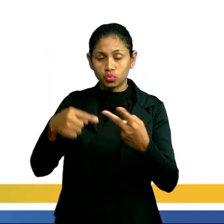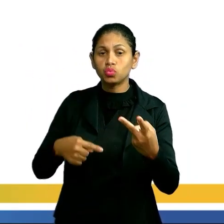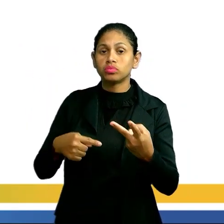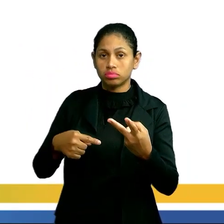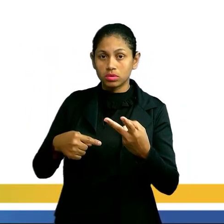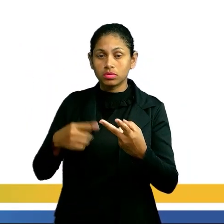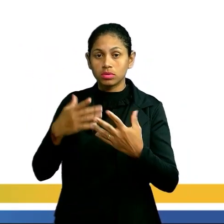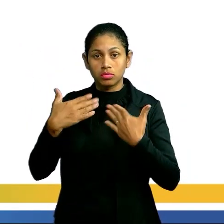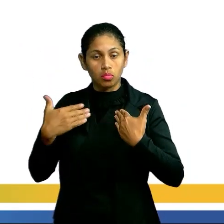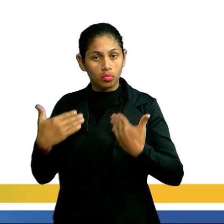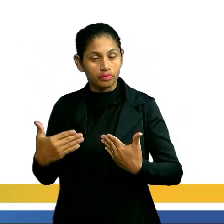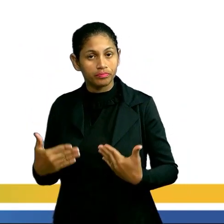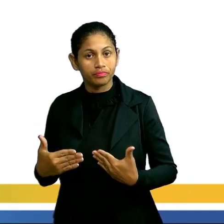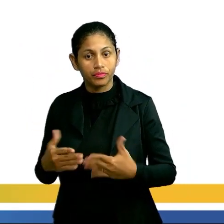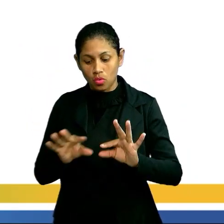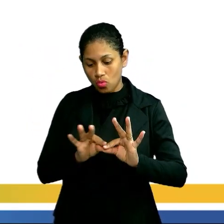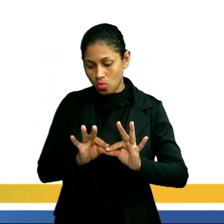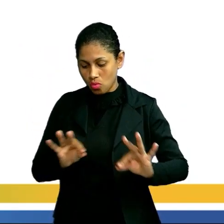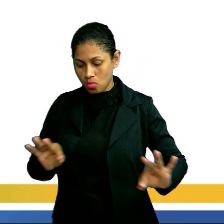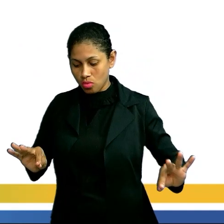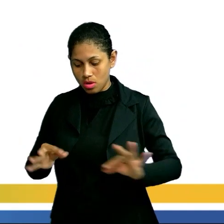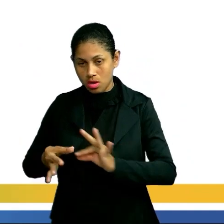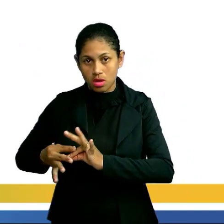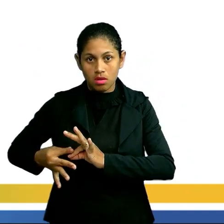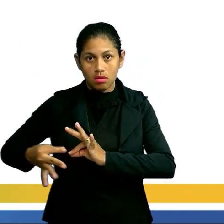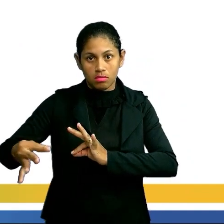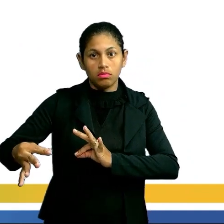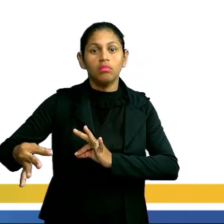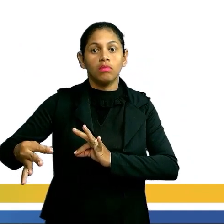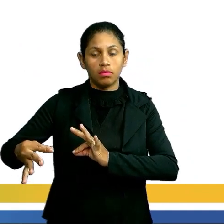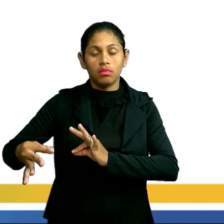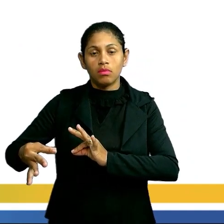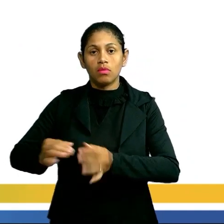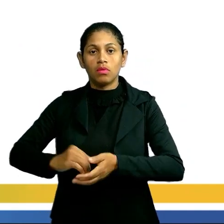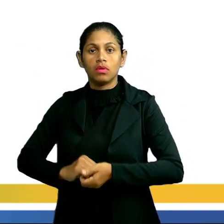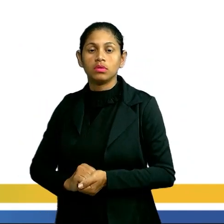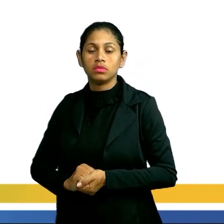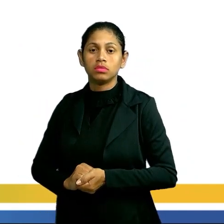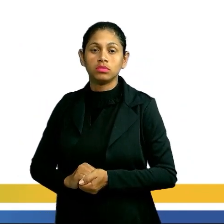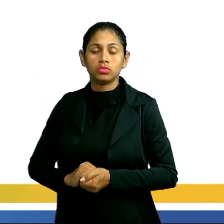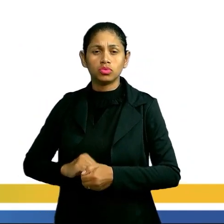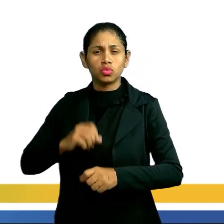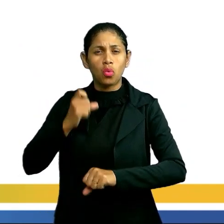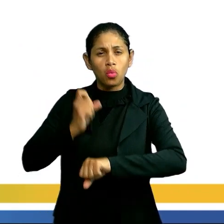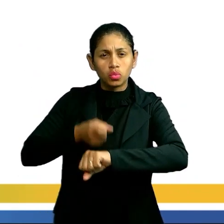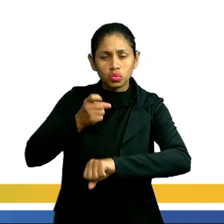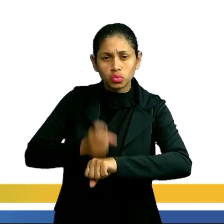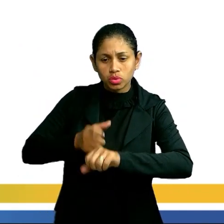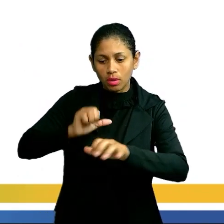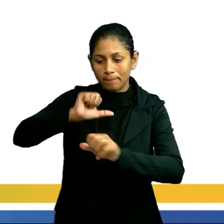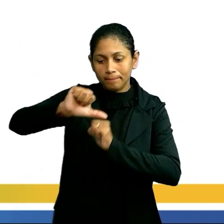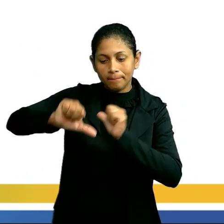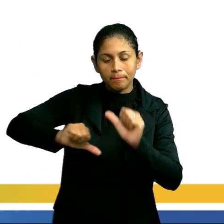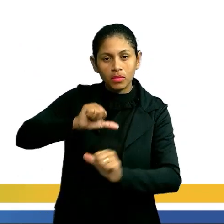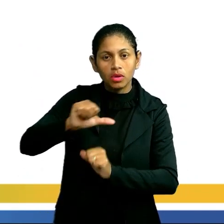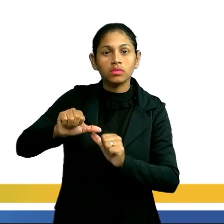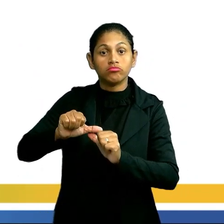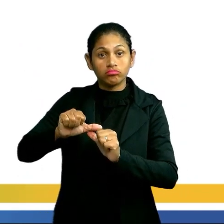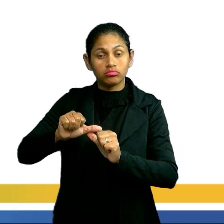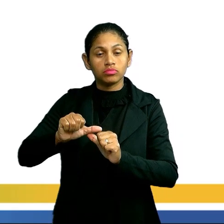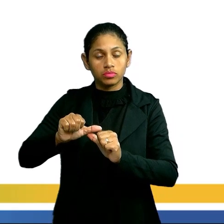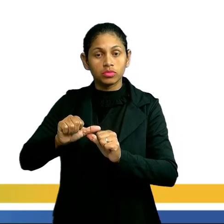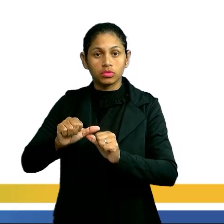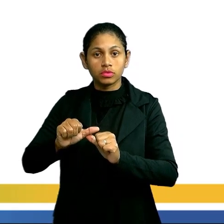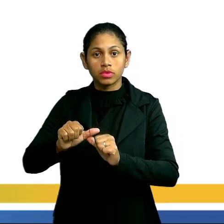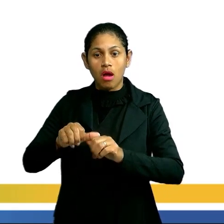ou seja, o comprimento e a largura. Se a temperatura de um sólido varia, consequentemente, a área de